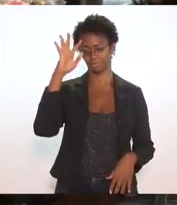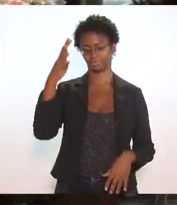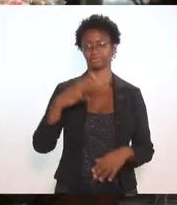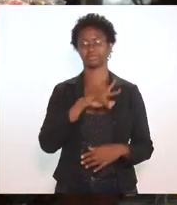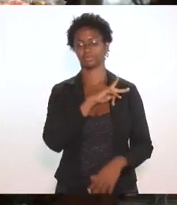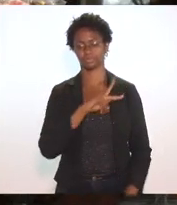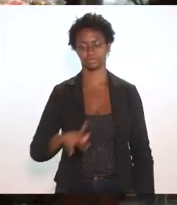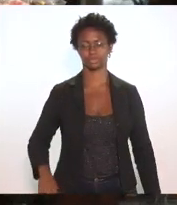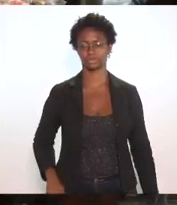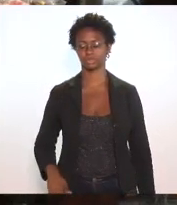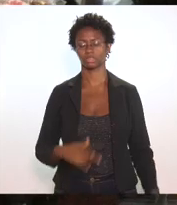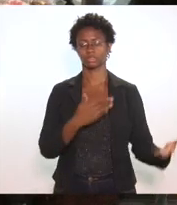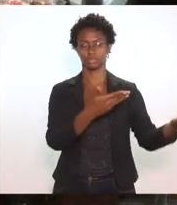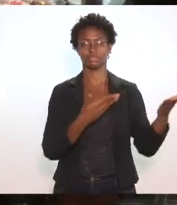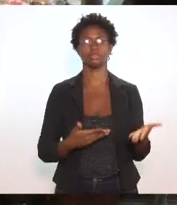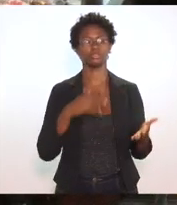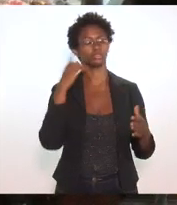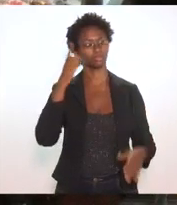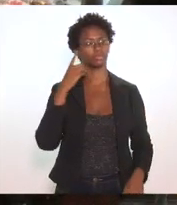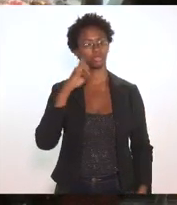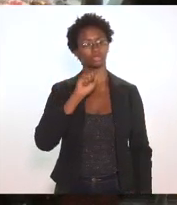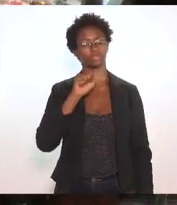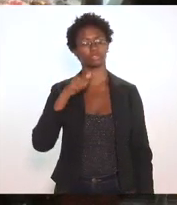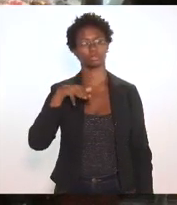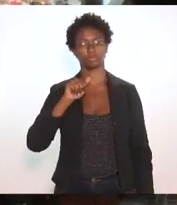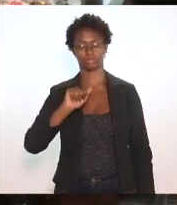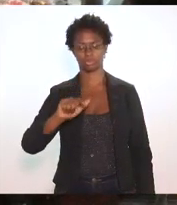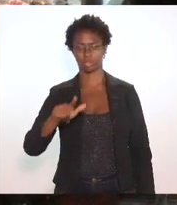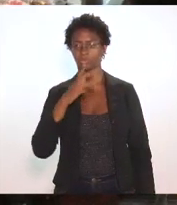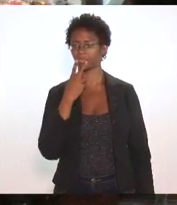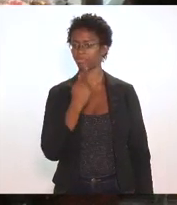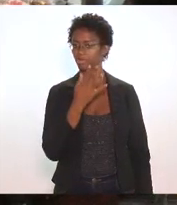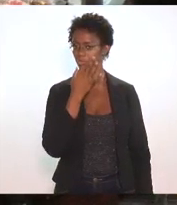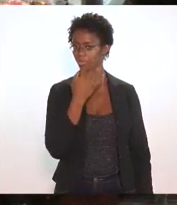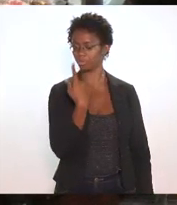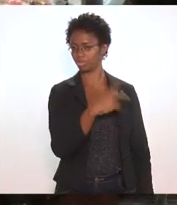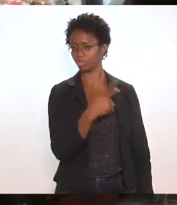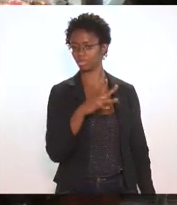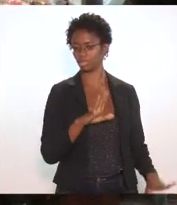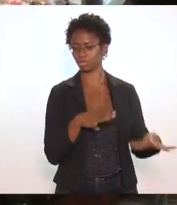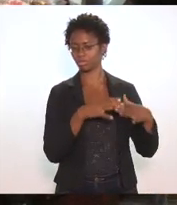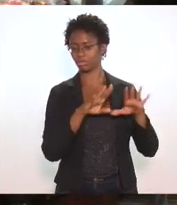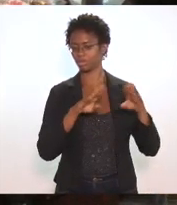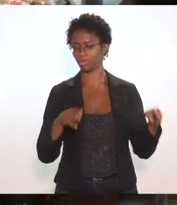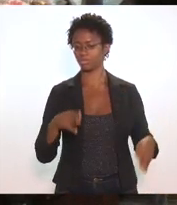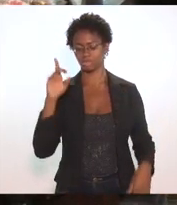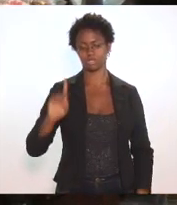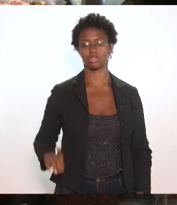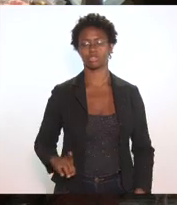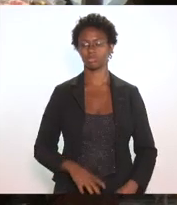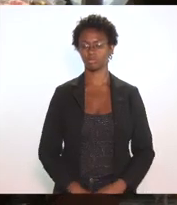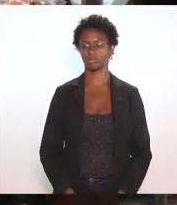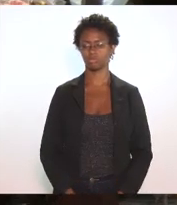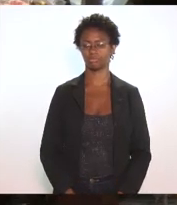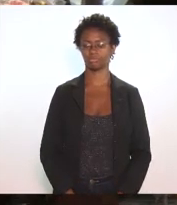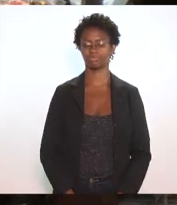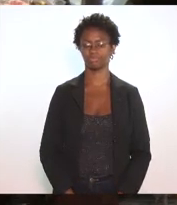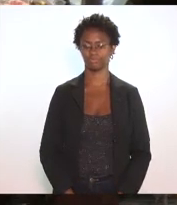Presidência, convido o deputado Samuel Malafaia para emitir parecer pela mesa diretora. É,